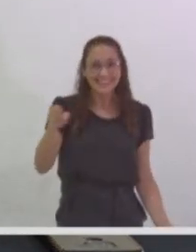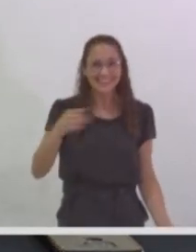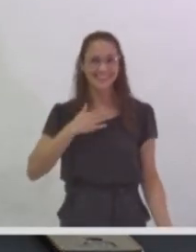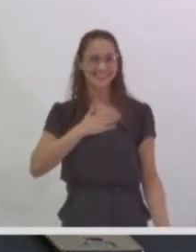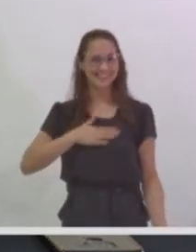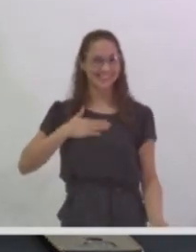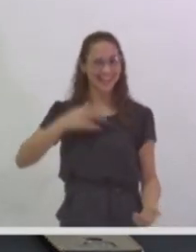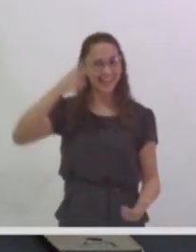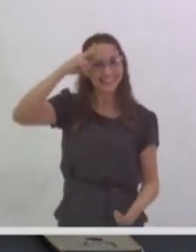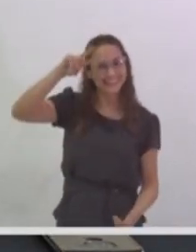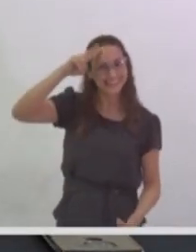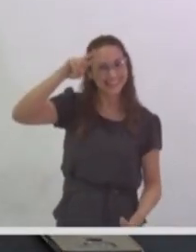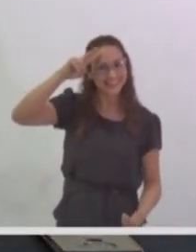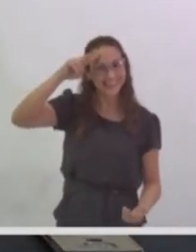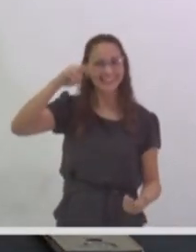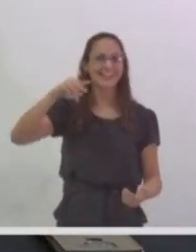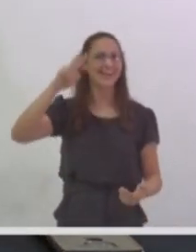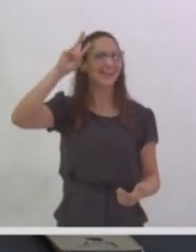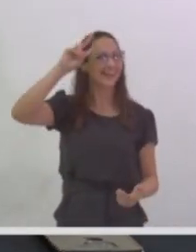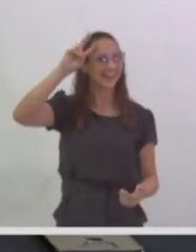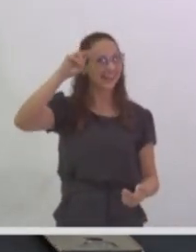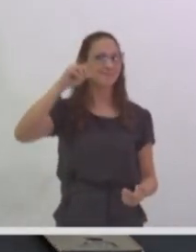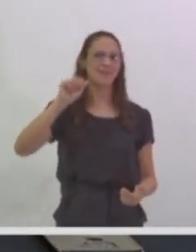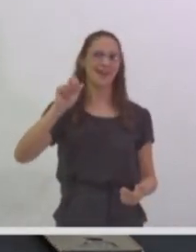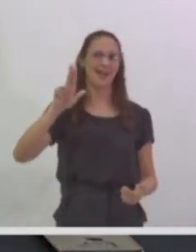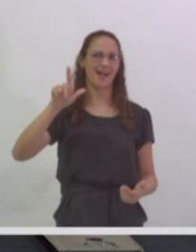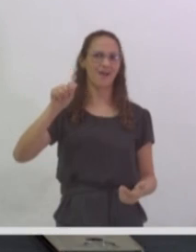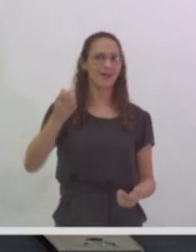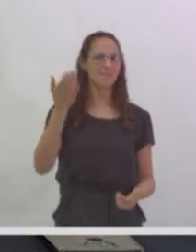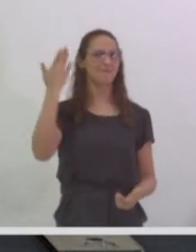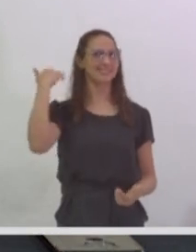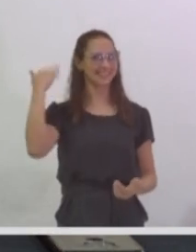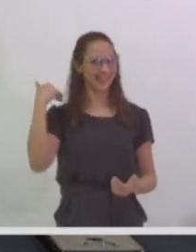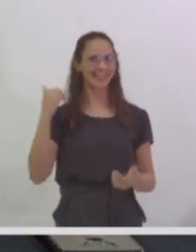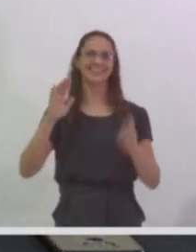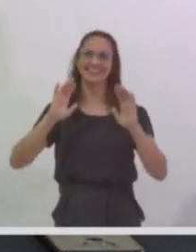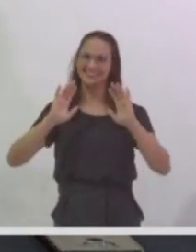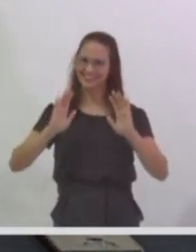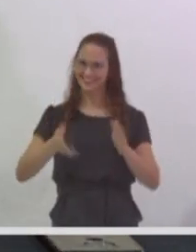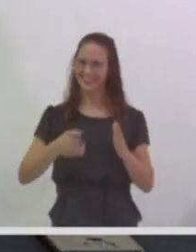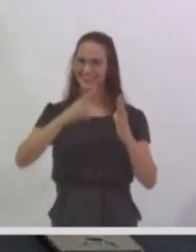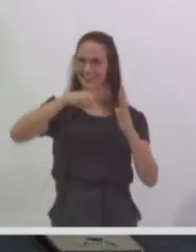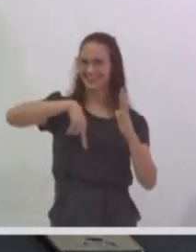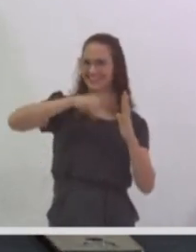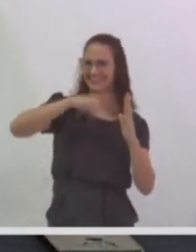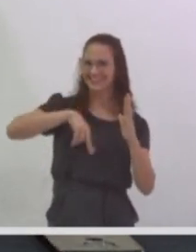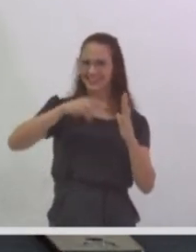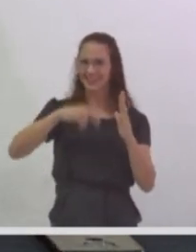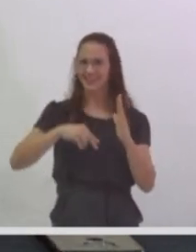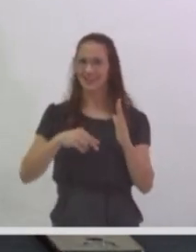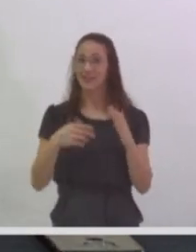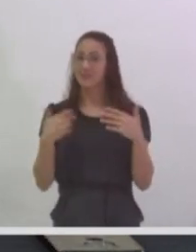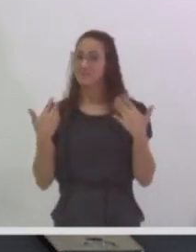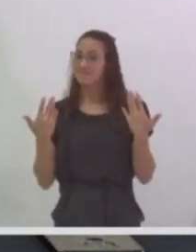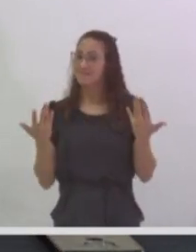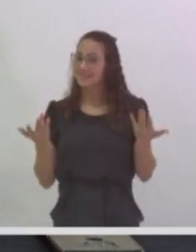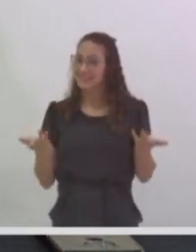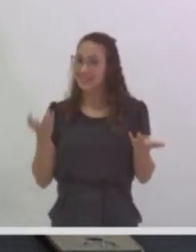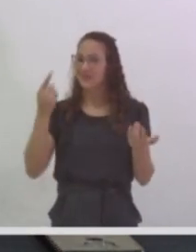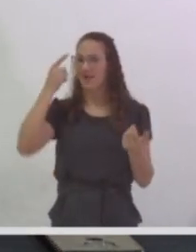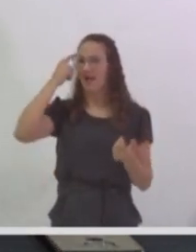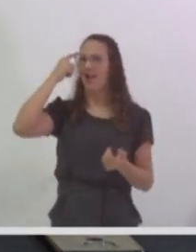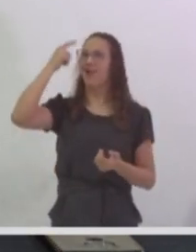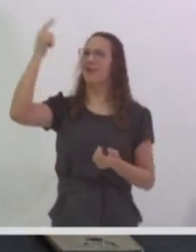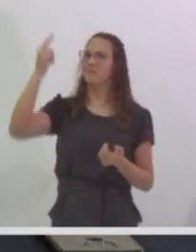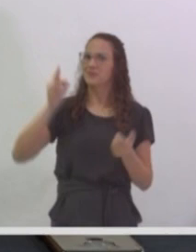lembrar a aula passada. Foi essa historinha que nós contamos. A partir de agora, que nós já sabemos e relembramos